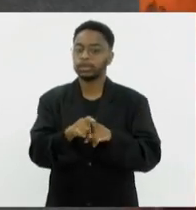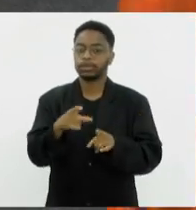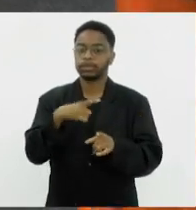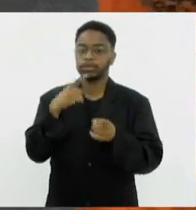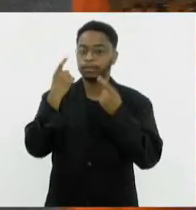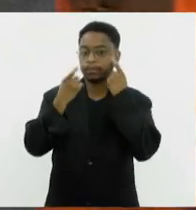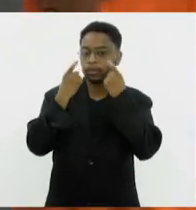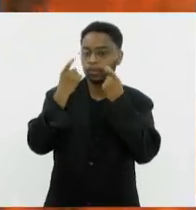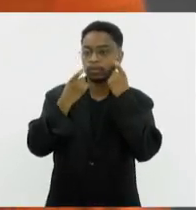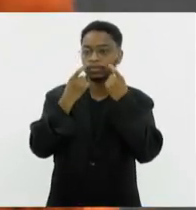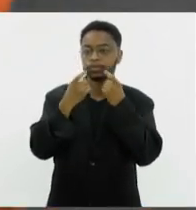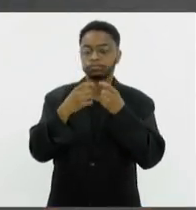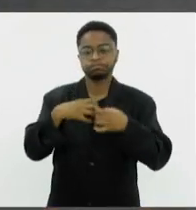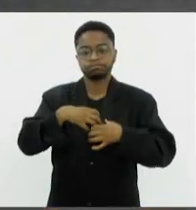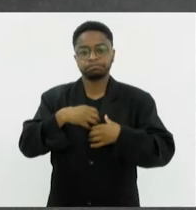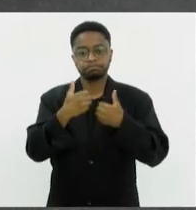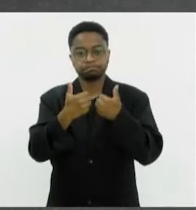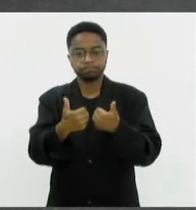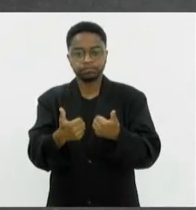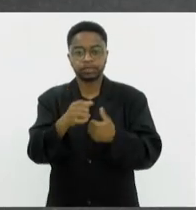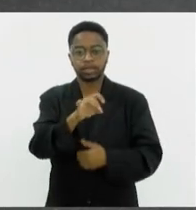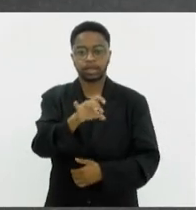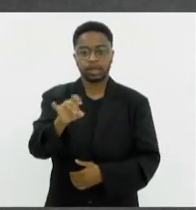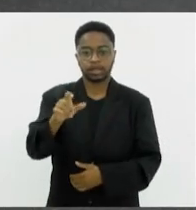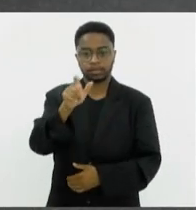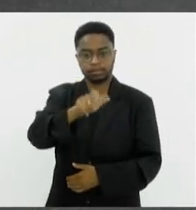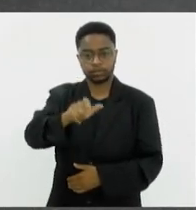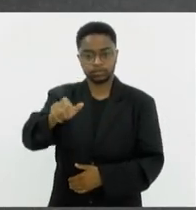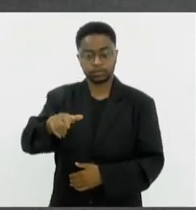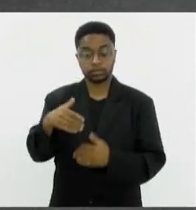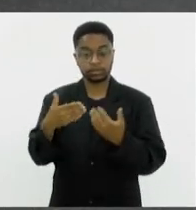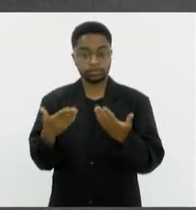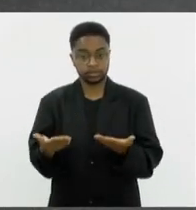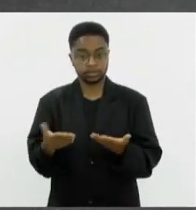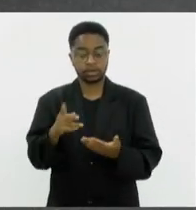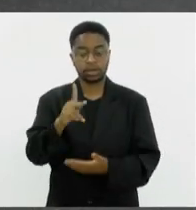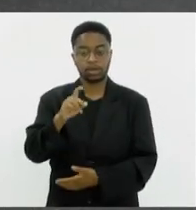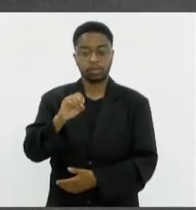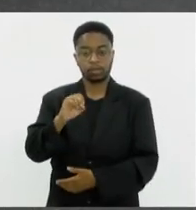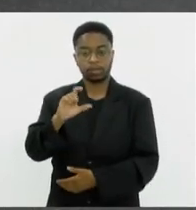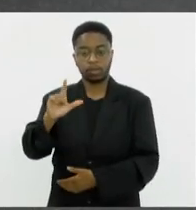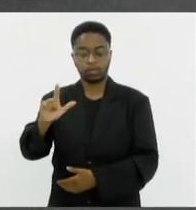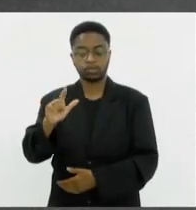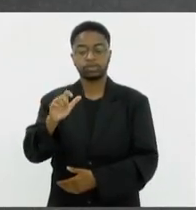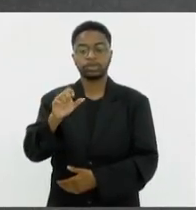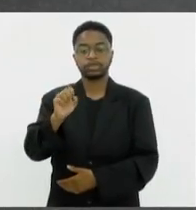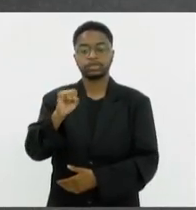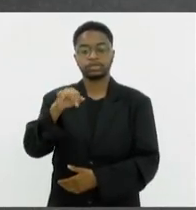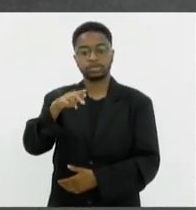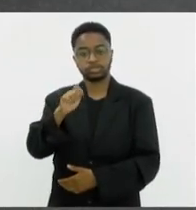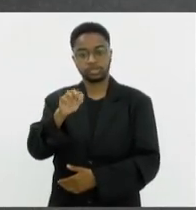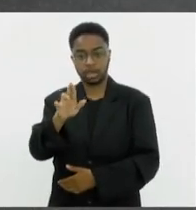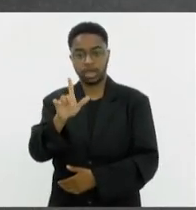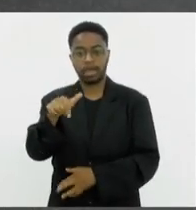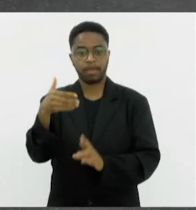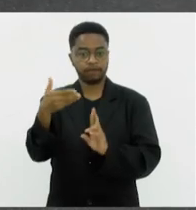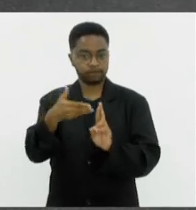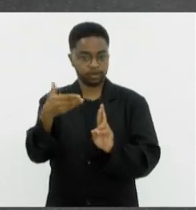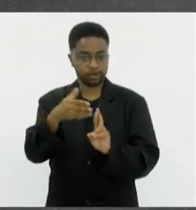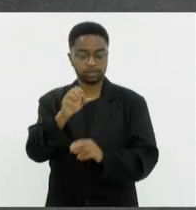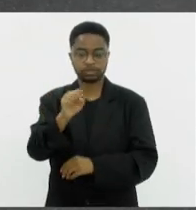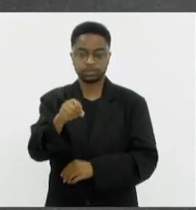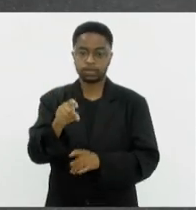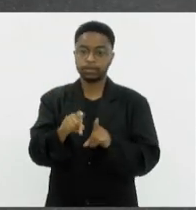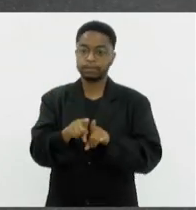preocupe com o bem-estar dos seres humanos. Então, Paul Singer, sem dúvida nenhuma, é uma referência, mas